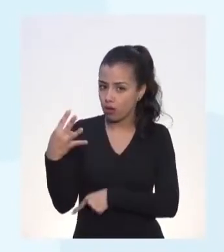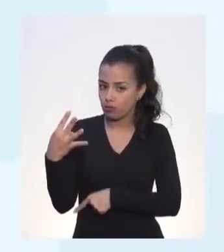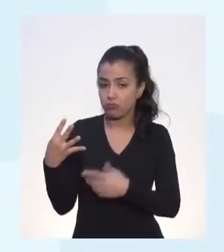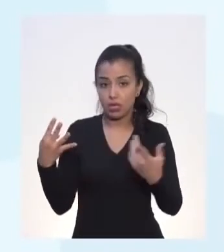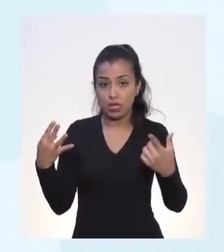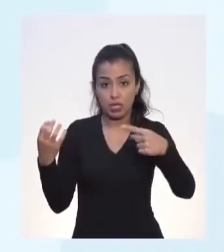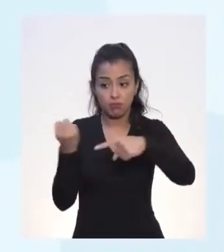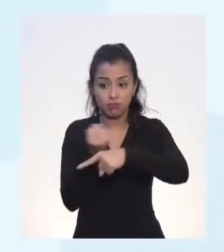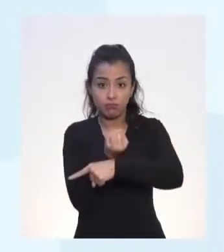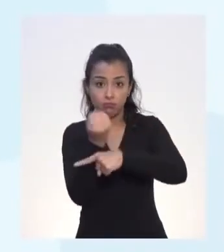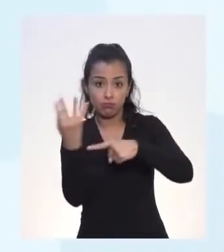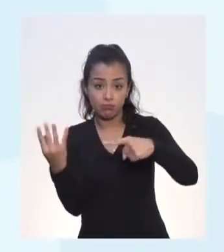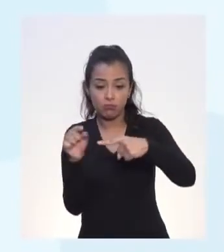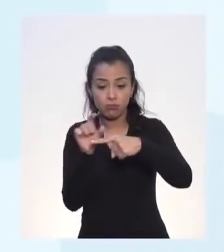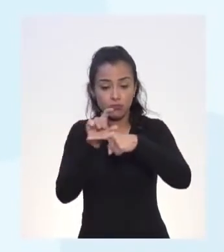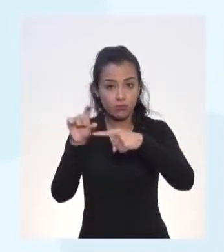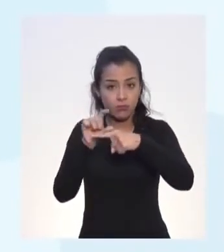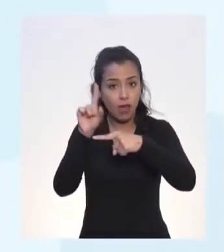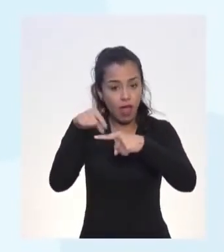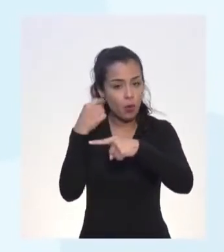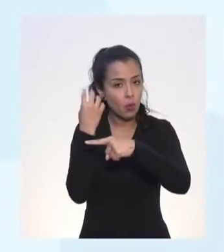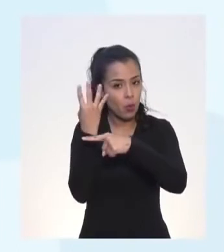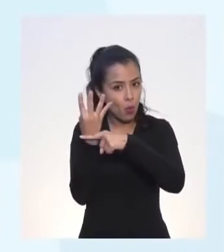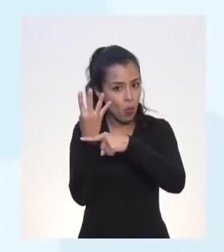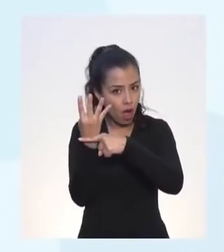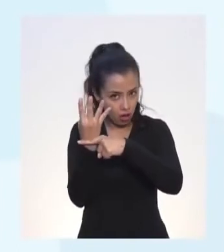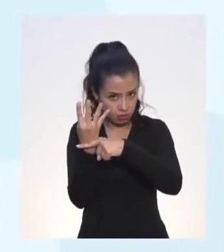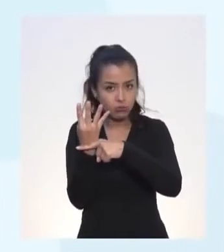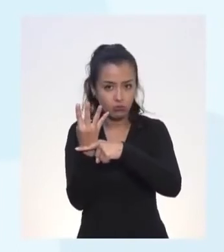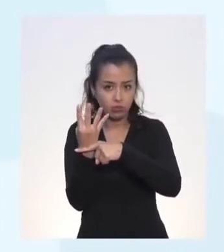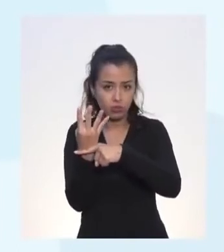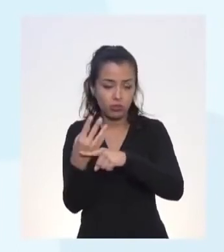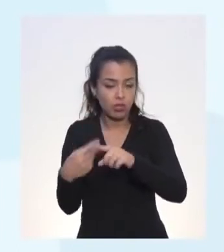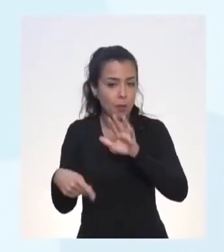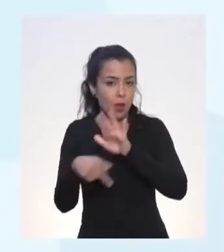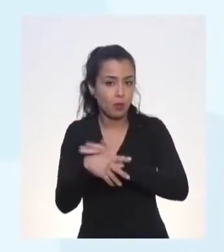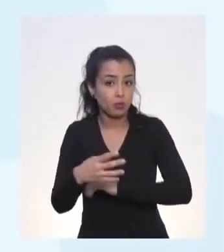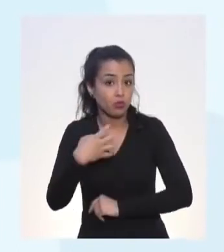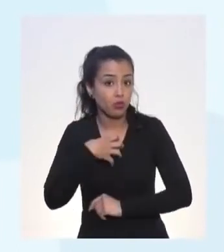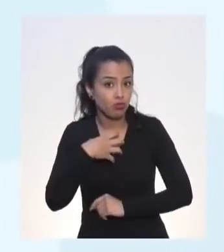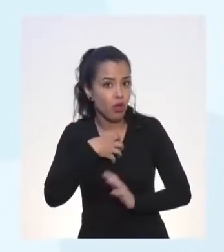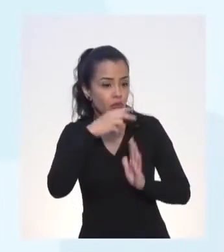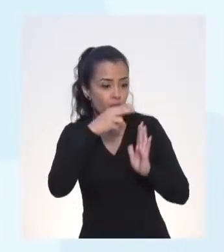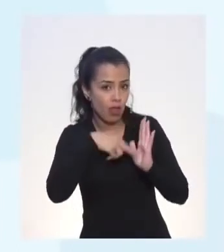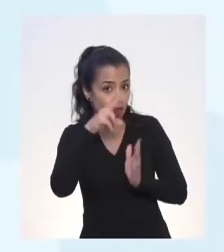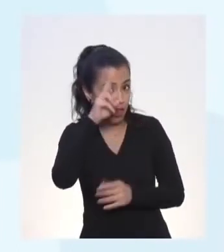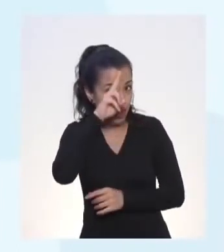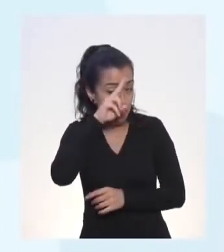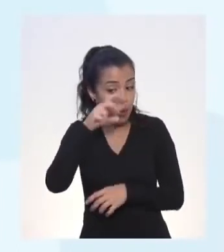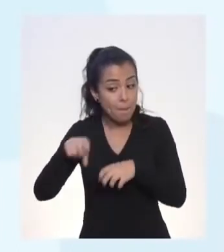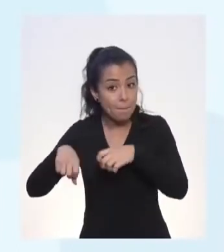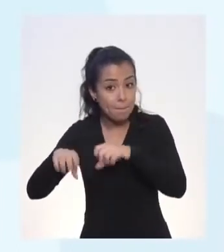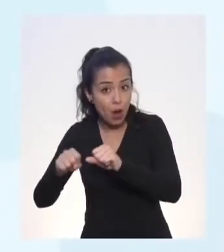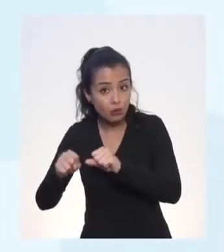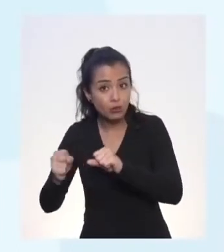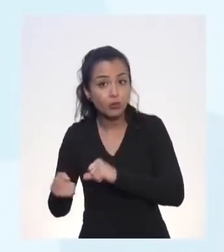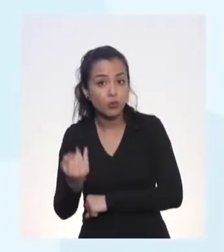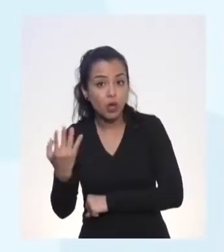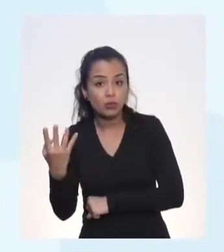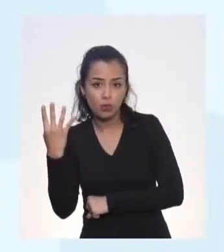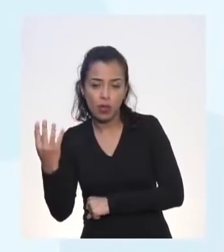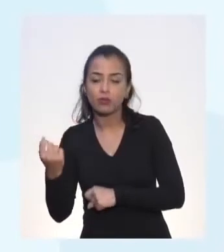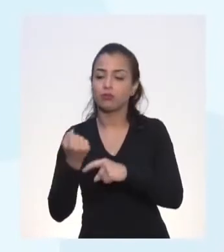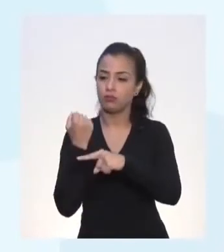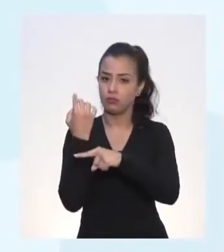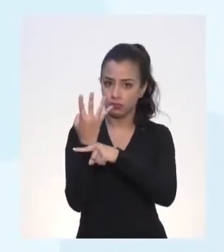da fração será 4 em função do quê? Em função da leitura que foi feita, tá ok? Em relação ao número de carros,